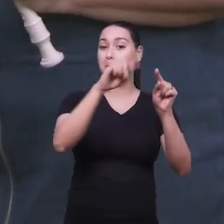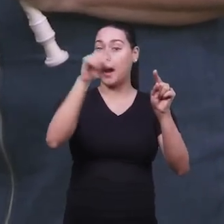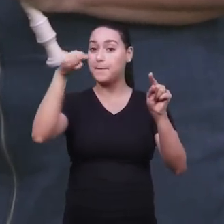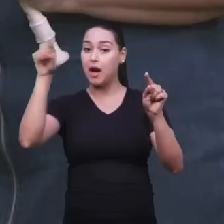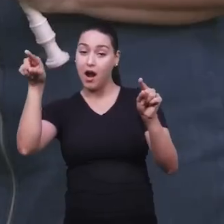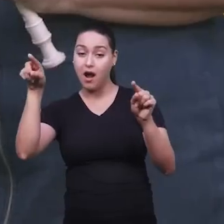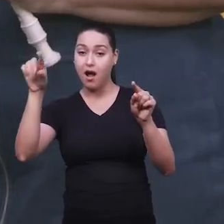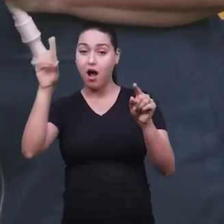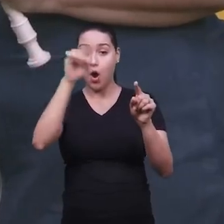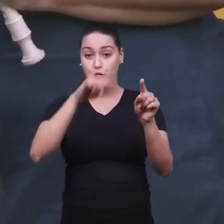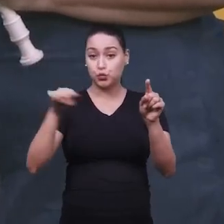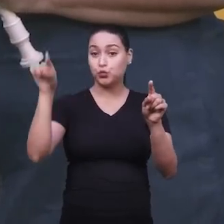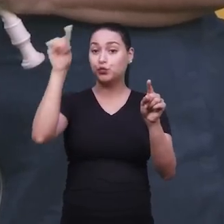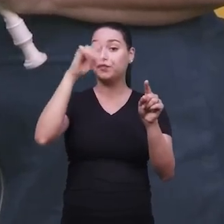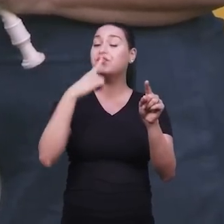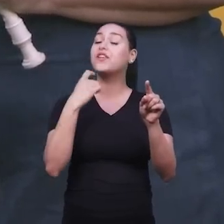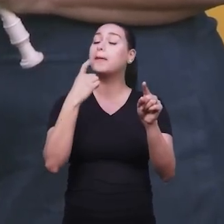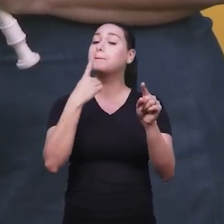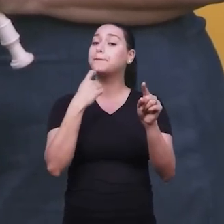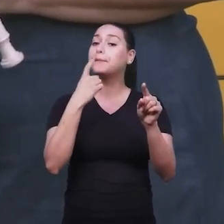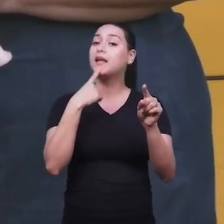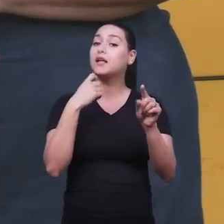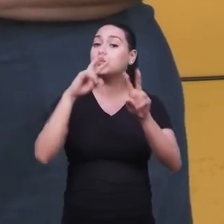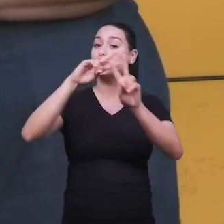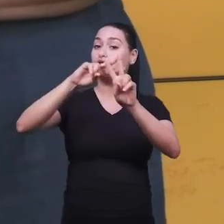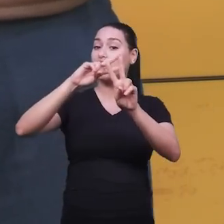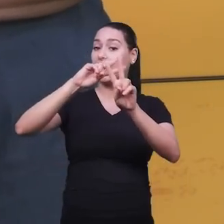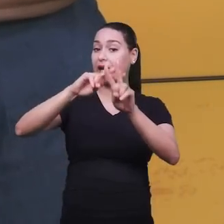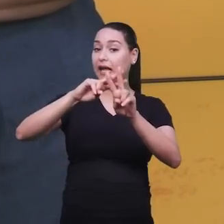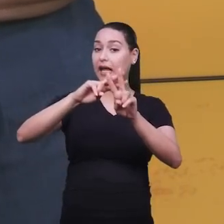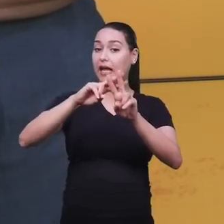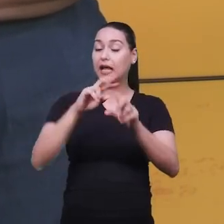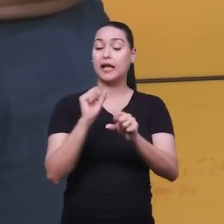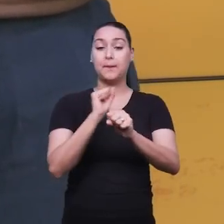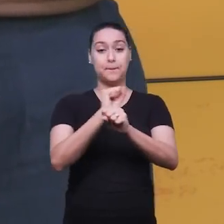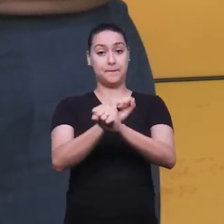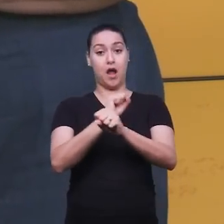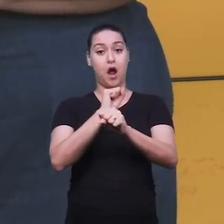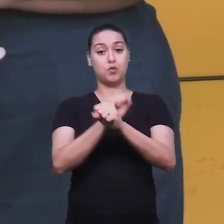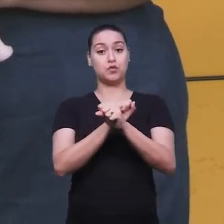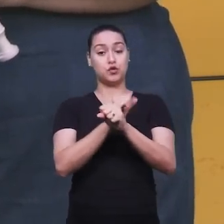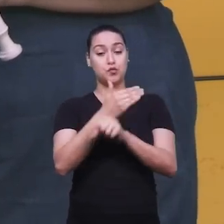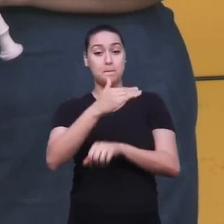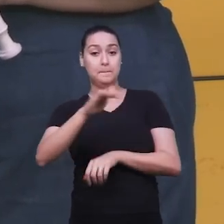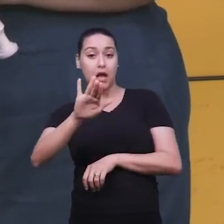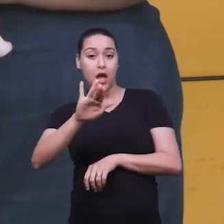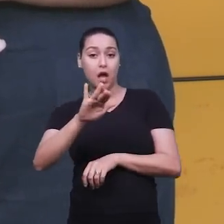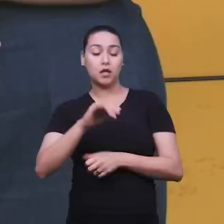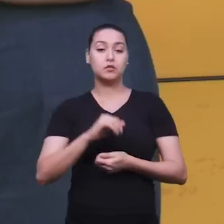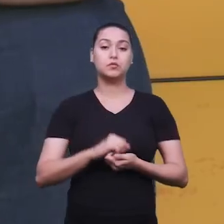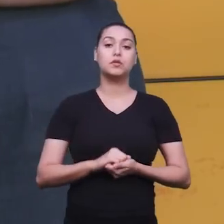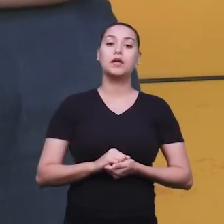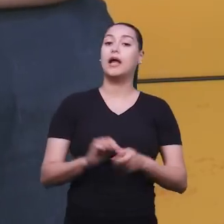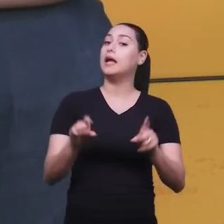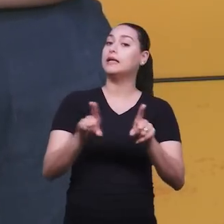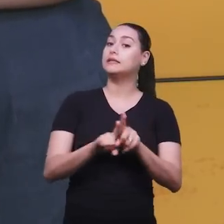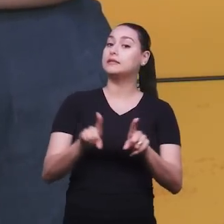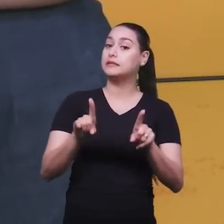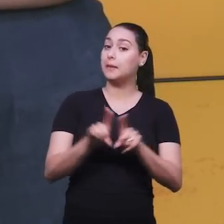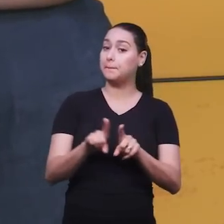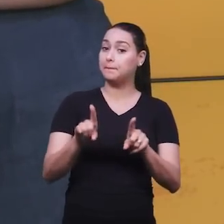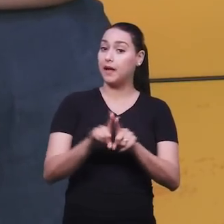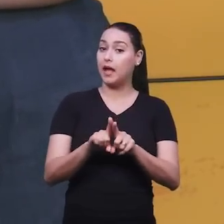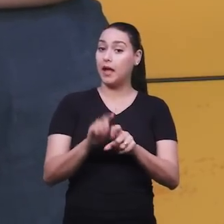são sustenido, alterado. Nós temos pausa de colcheia de meio tempo, temos a pausa